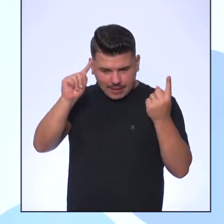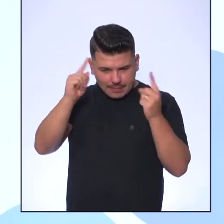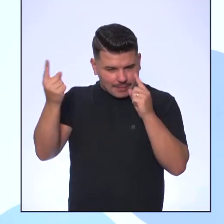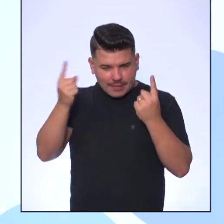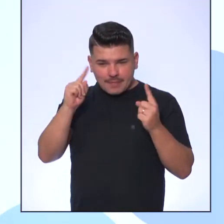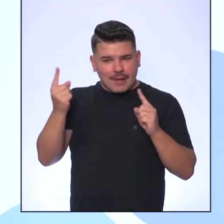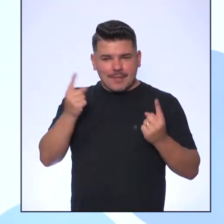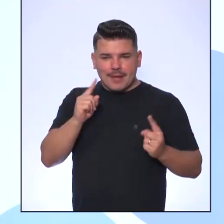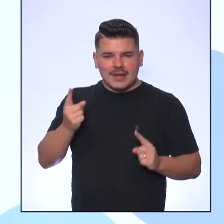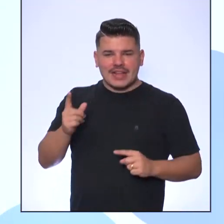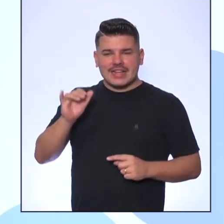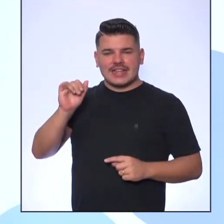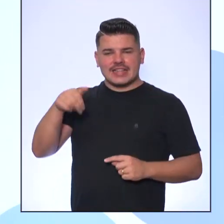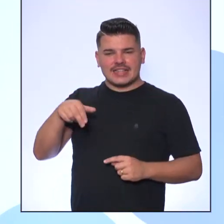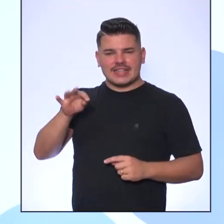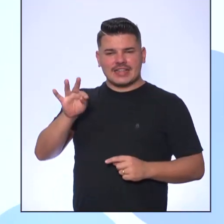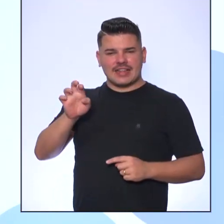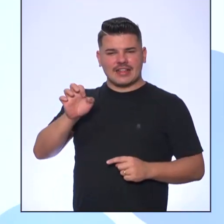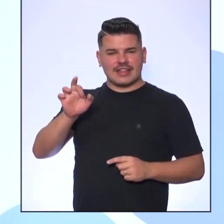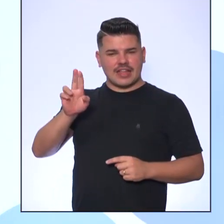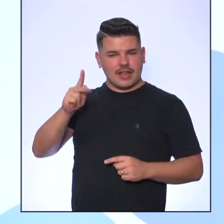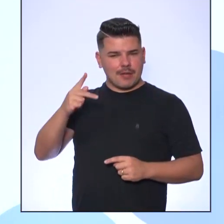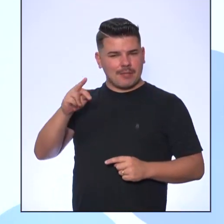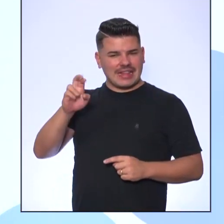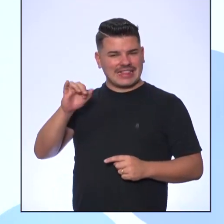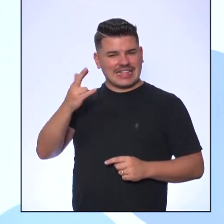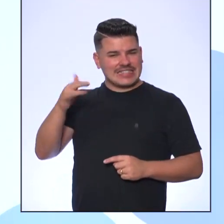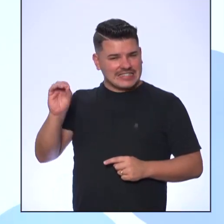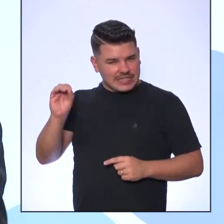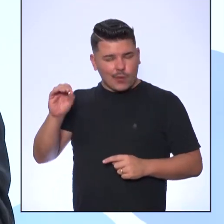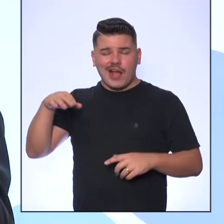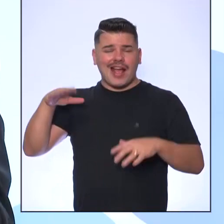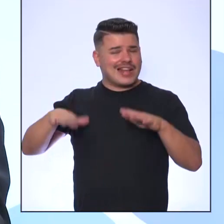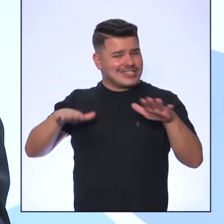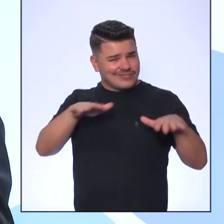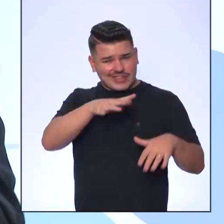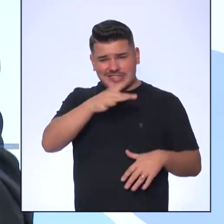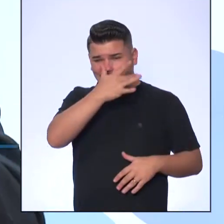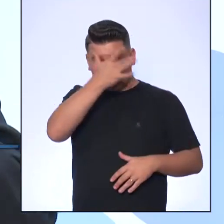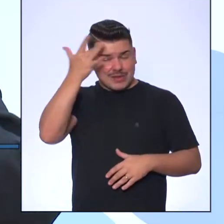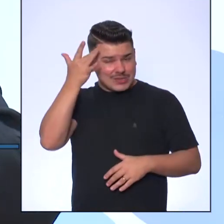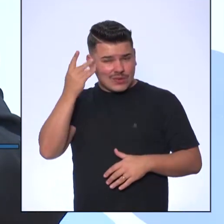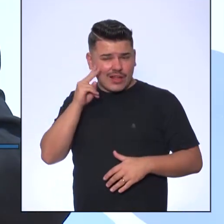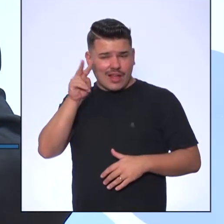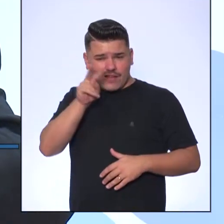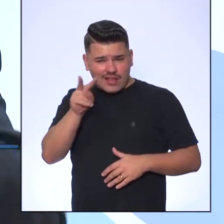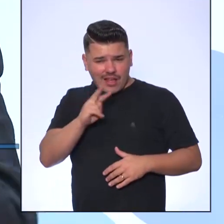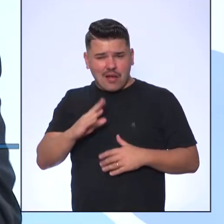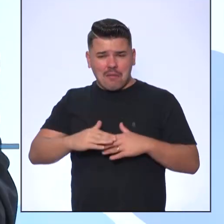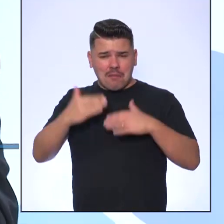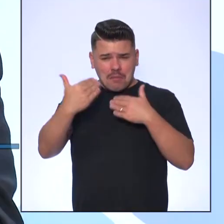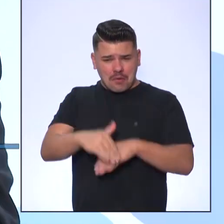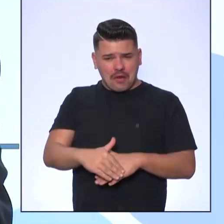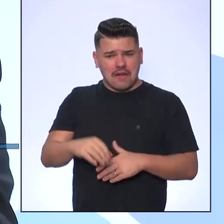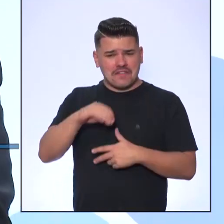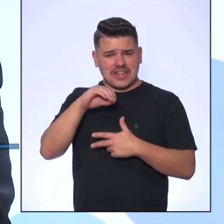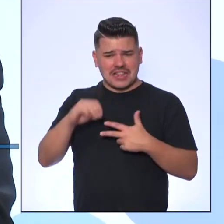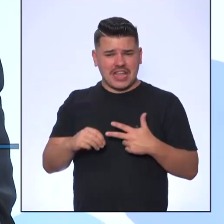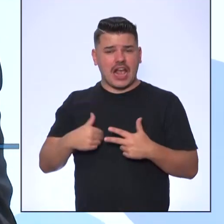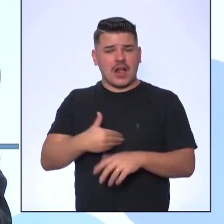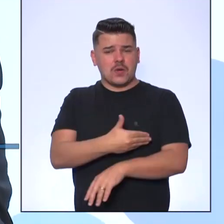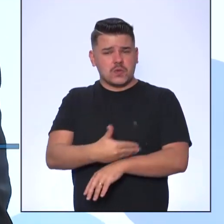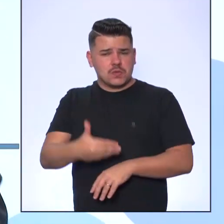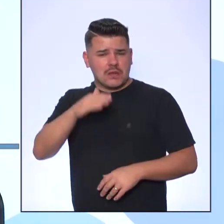visto isso ainda como um grande desafio para quem vai fazer o Enem? Porque, às vezes, a gente, por exemplo, não está acostumado, muitas vezes,